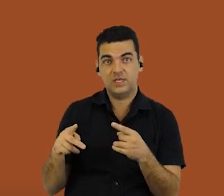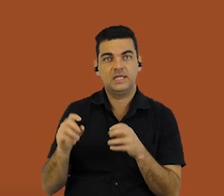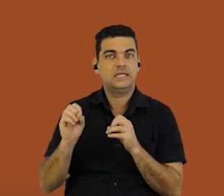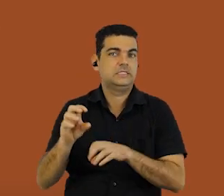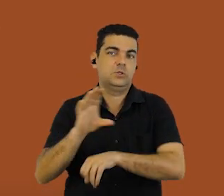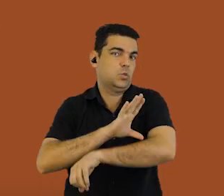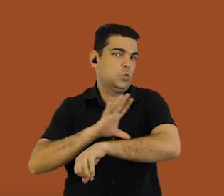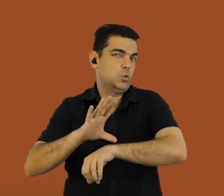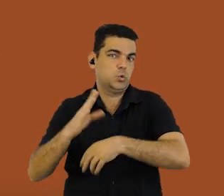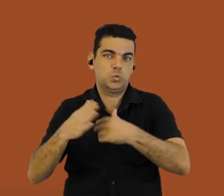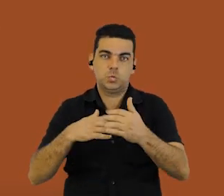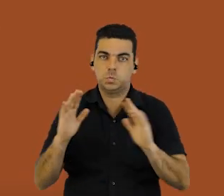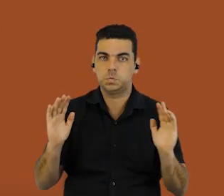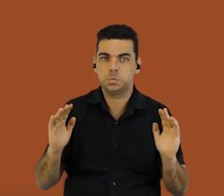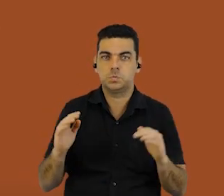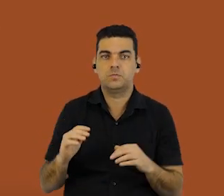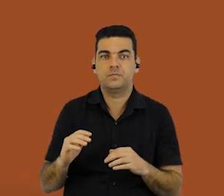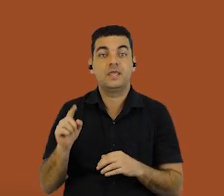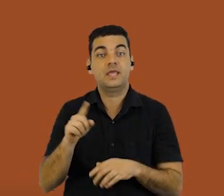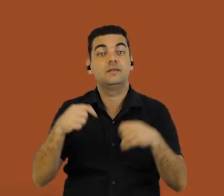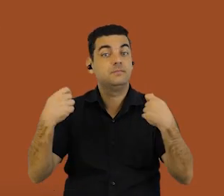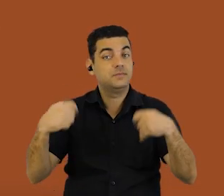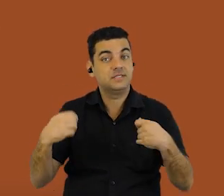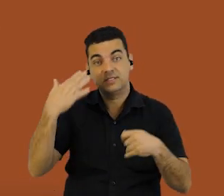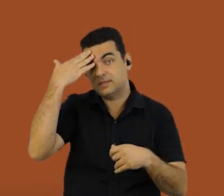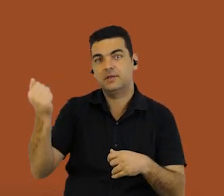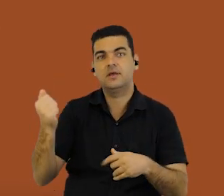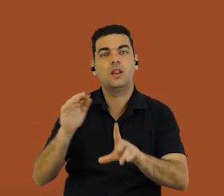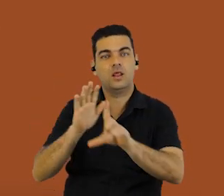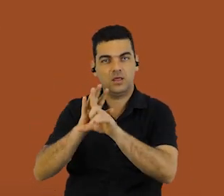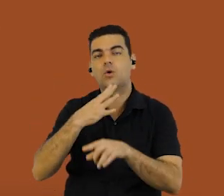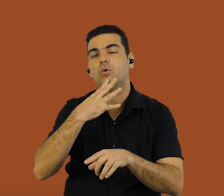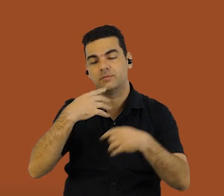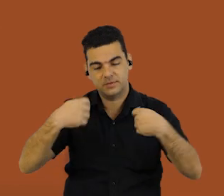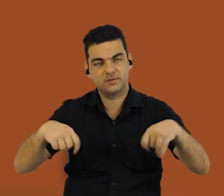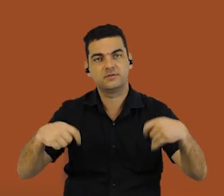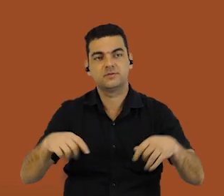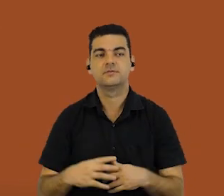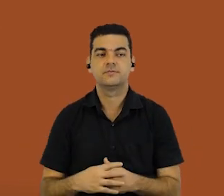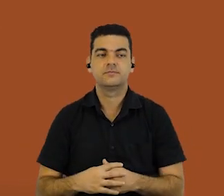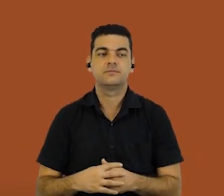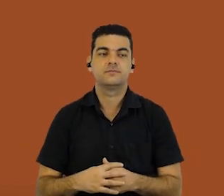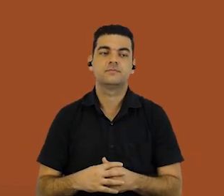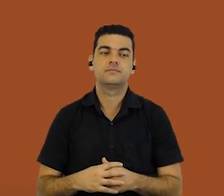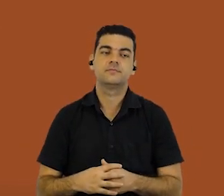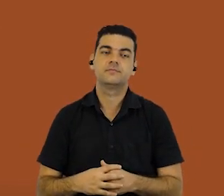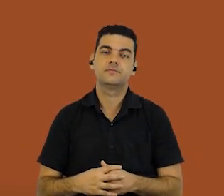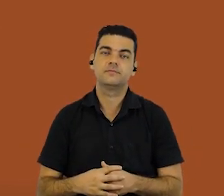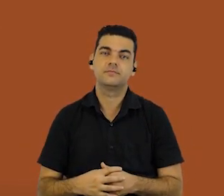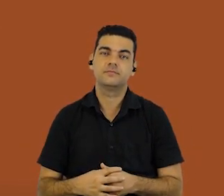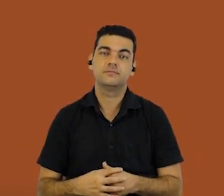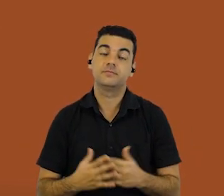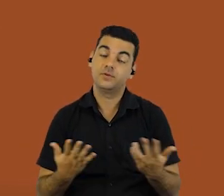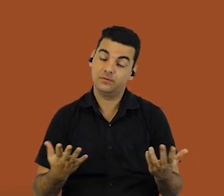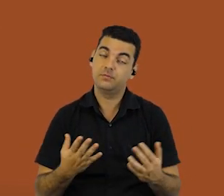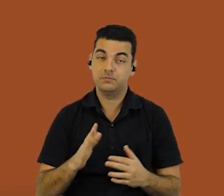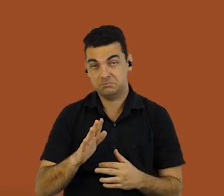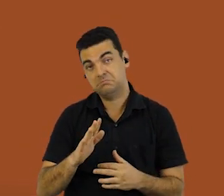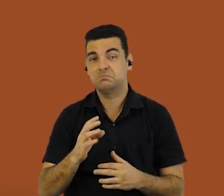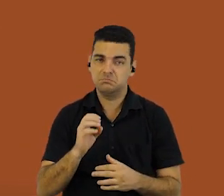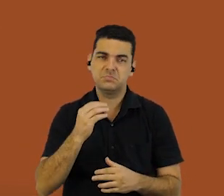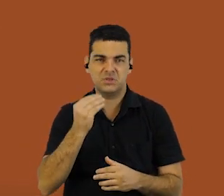dá aula num curso de licenciatura em matemática não ter consciência dessa lei, mesmo que ele não aplique. Então, acho que isso já é um